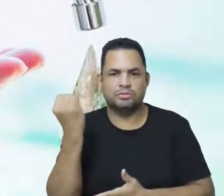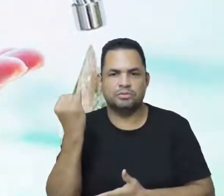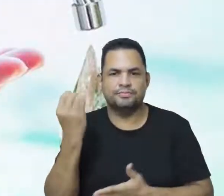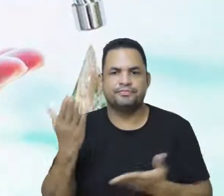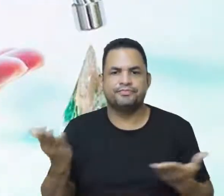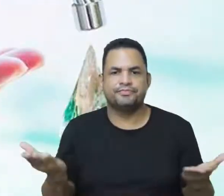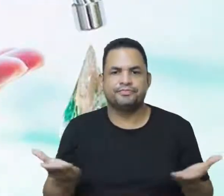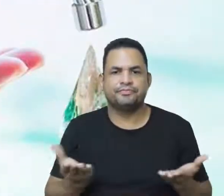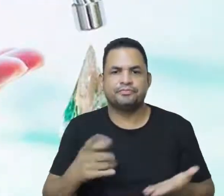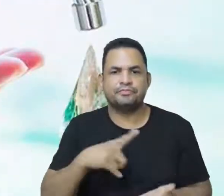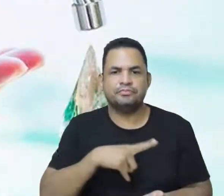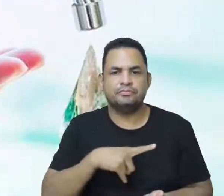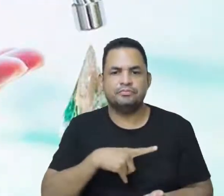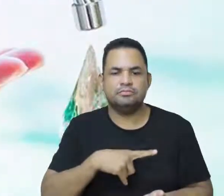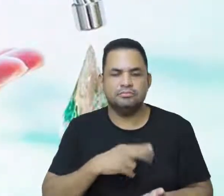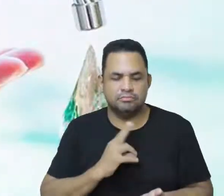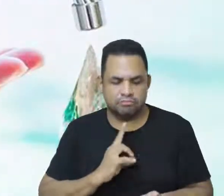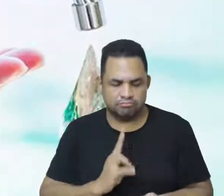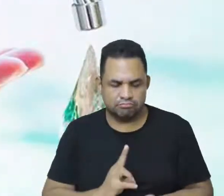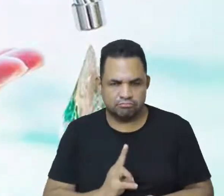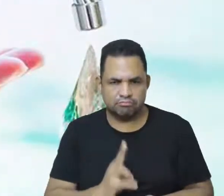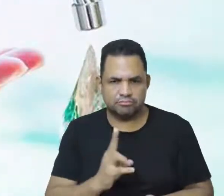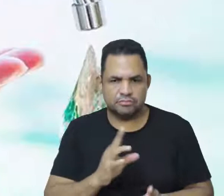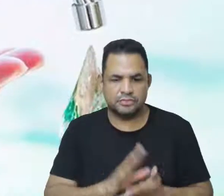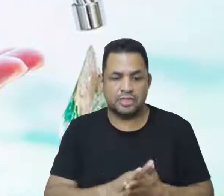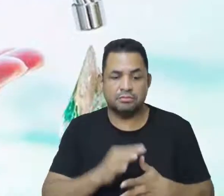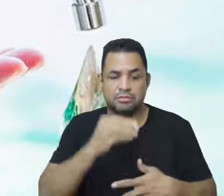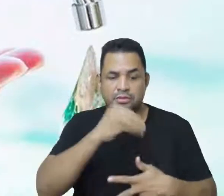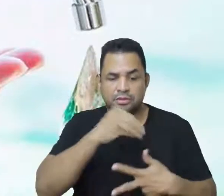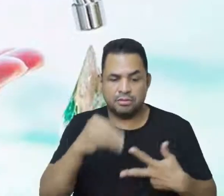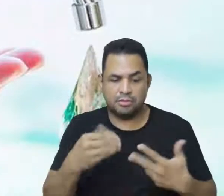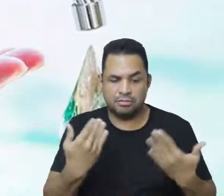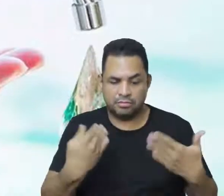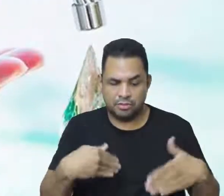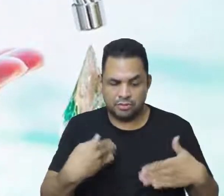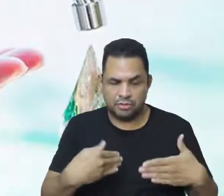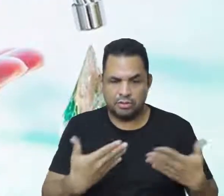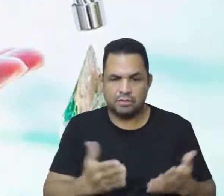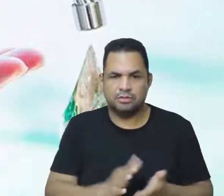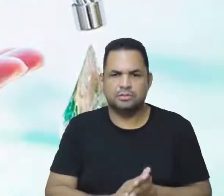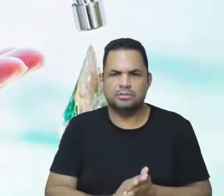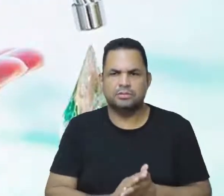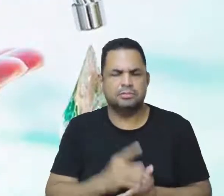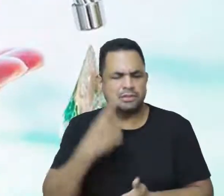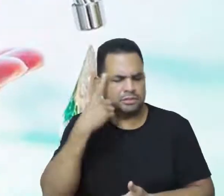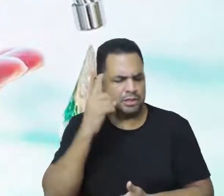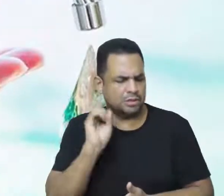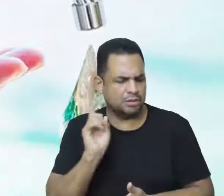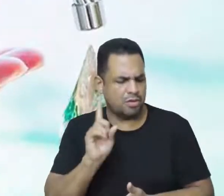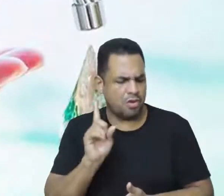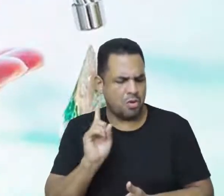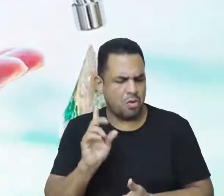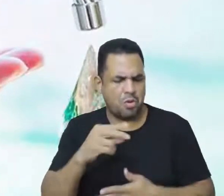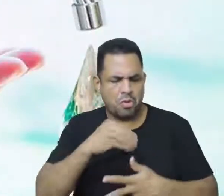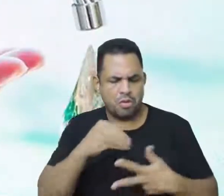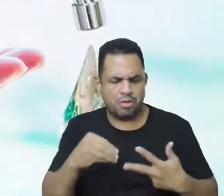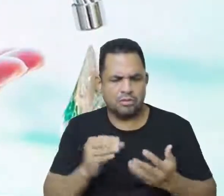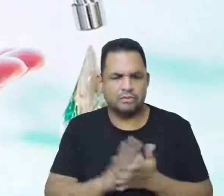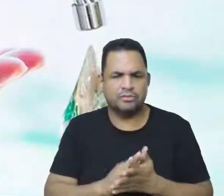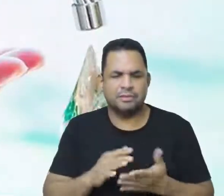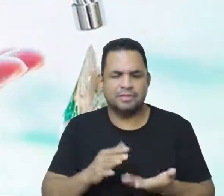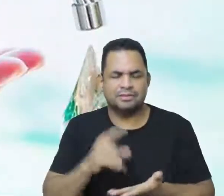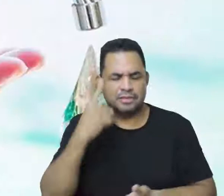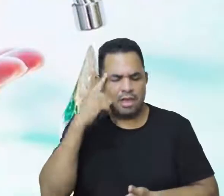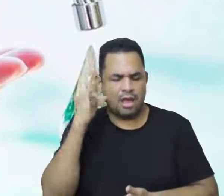nós temos constantemente no Enem. Mas não vamos pensar só no Enem, vamos pensar da importância da